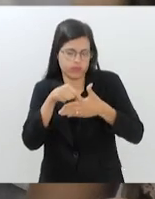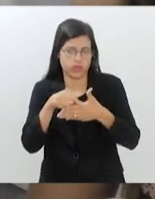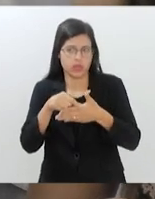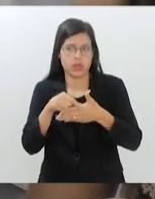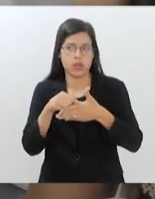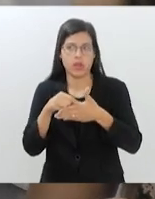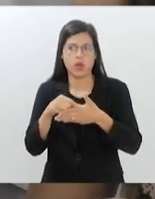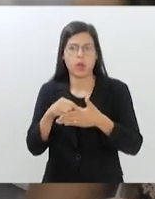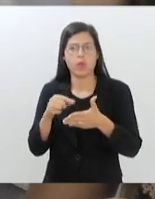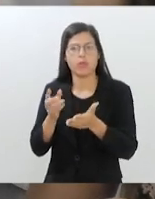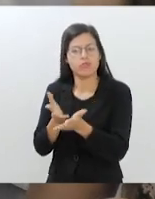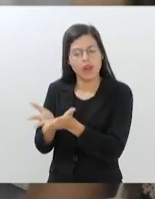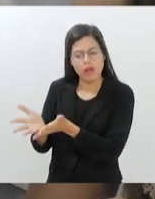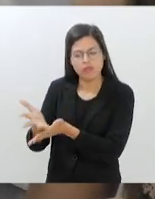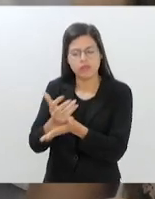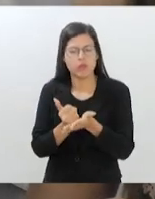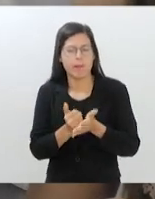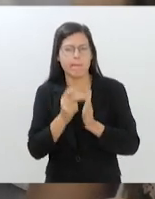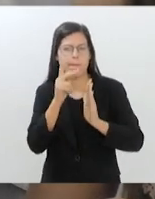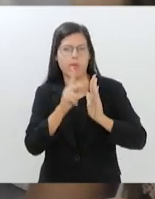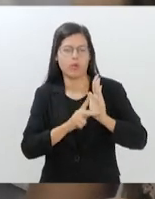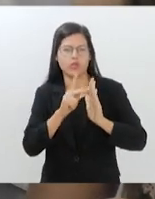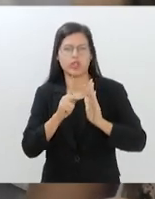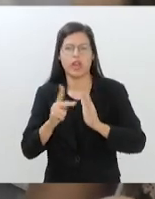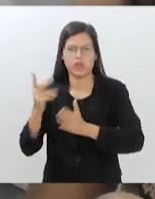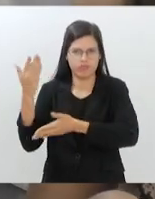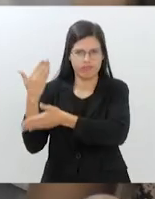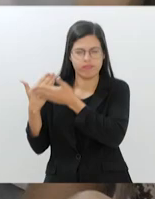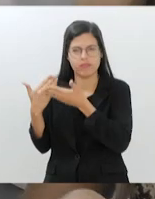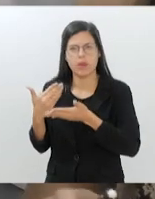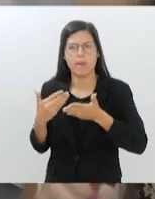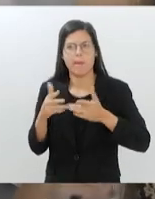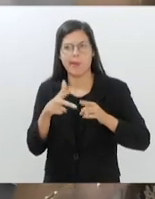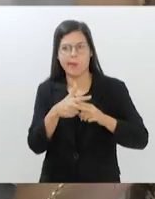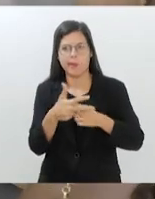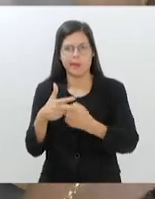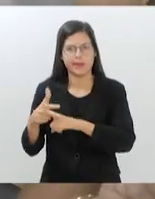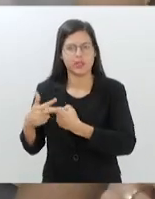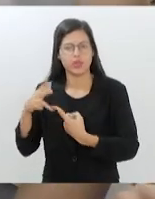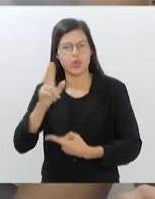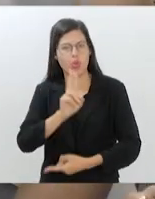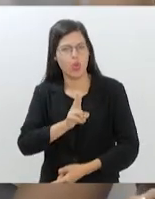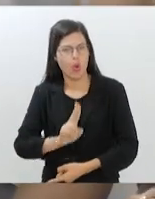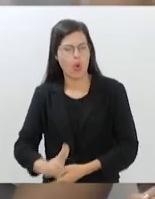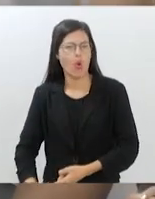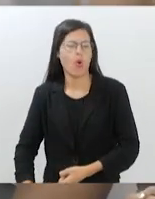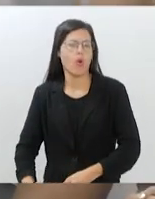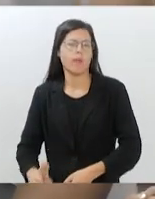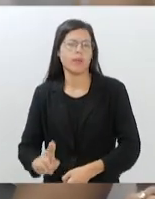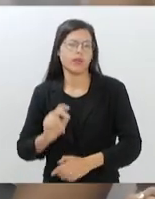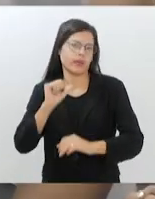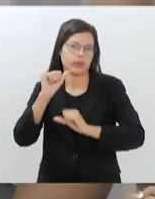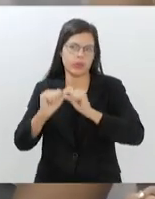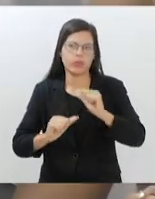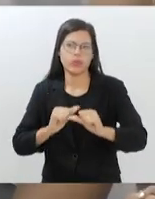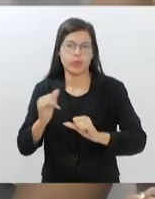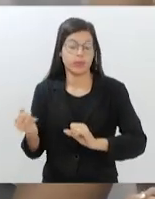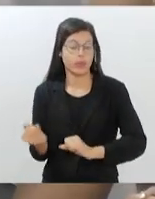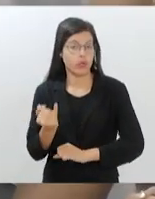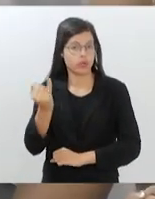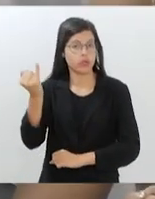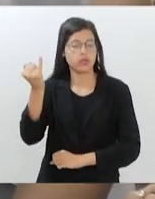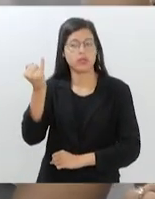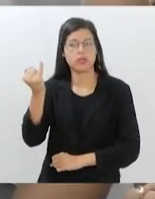os projetos mais antigos para corrigir questões de nomenclatura atualizações de expressões que isso também é importante para que nós tenhamos